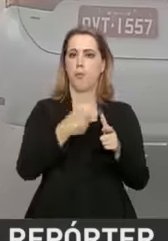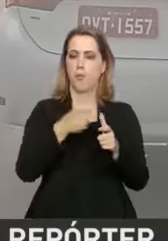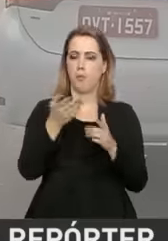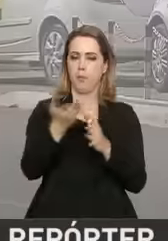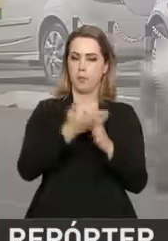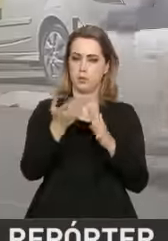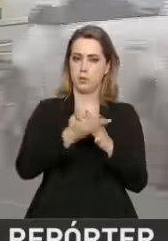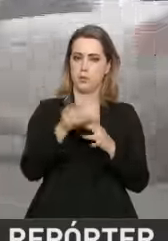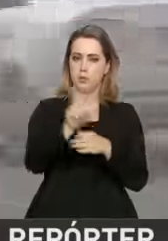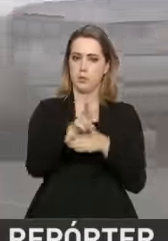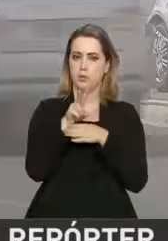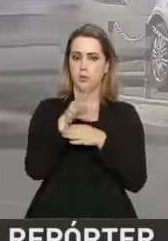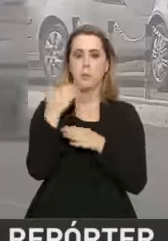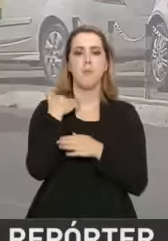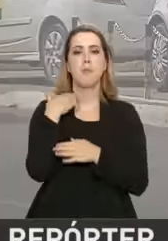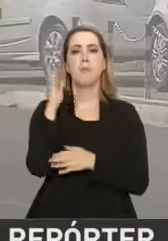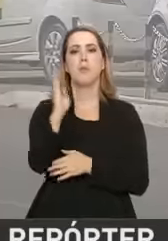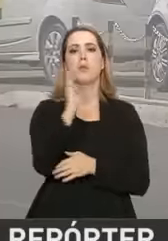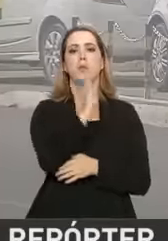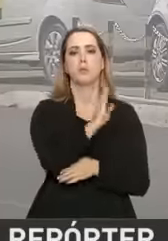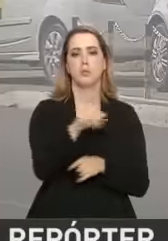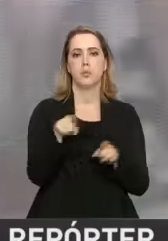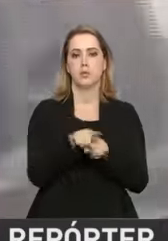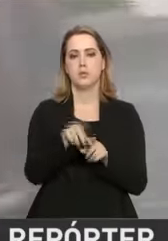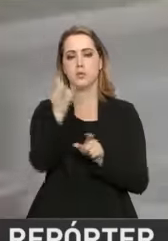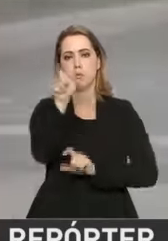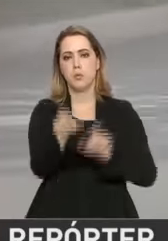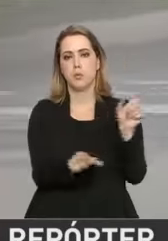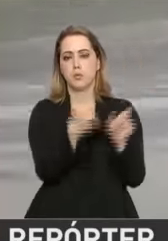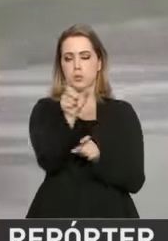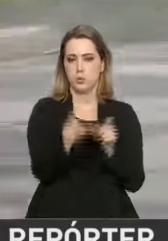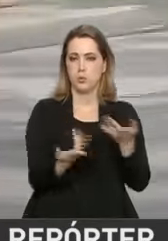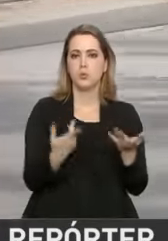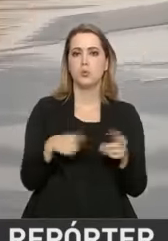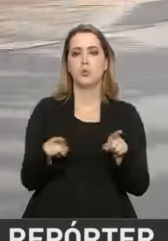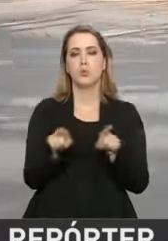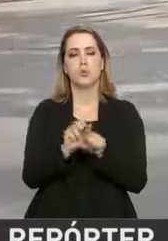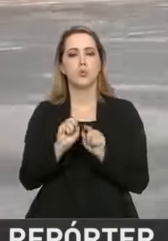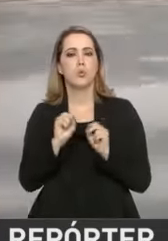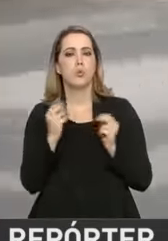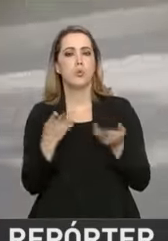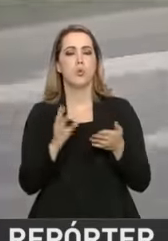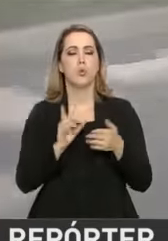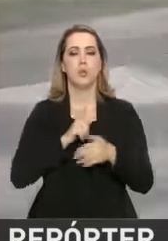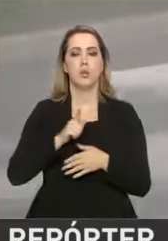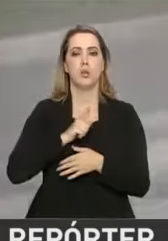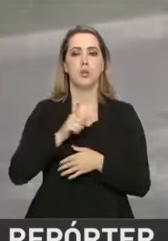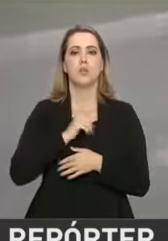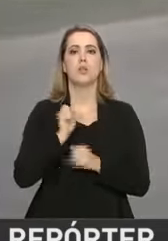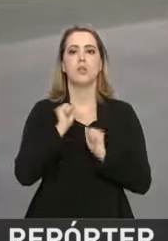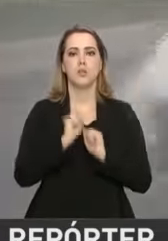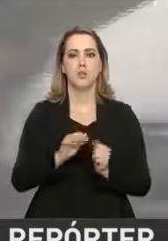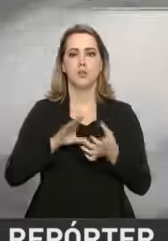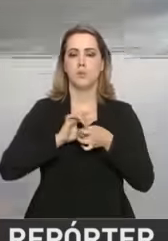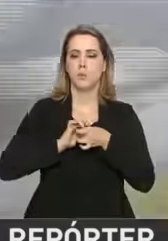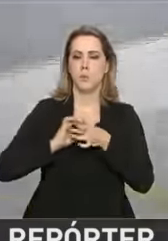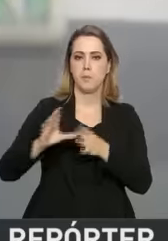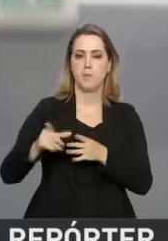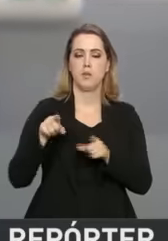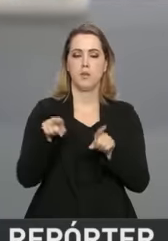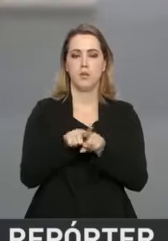do Brasil. O valor é destinado a pessoas físicas, titulares de autorização, permissão ou concessão do poder